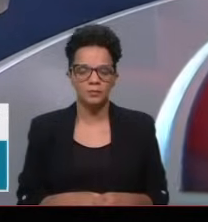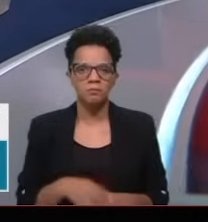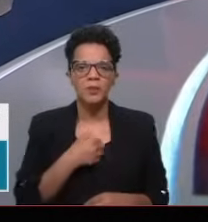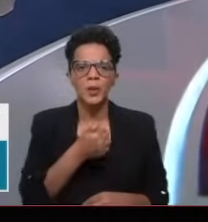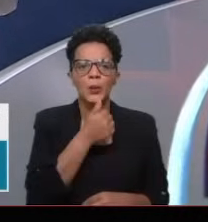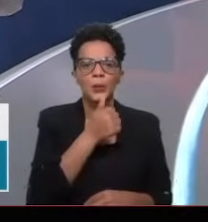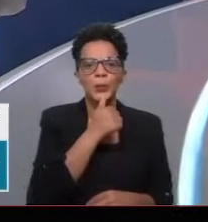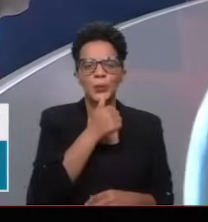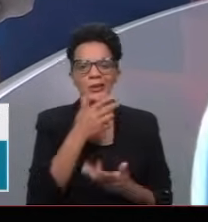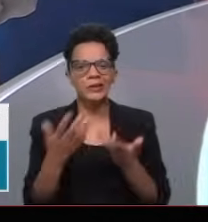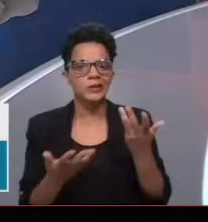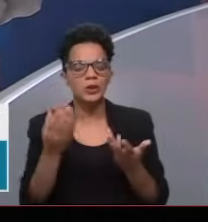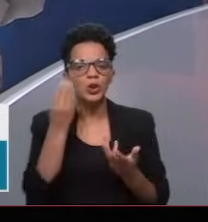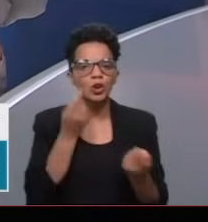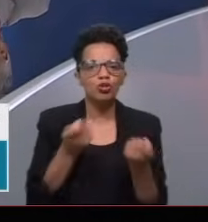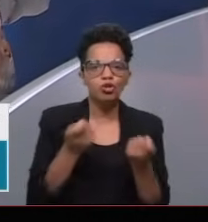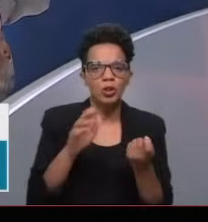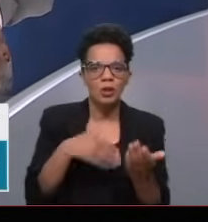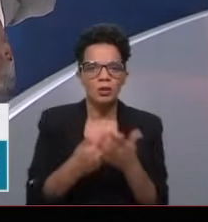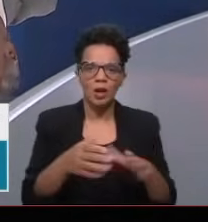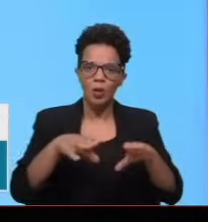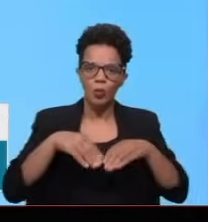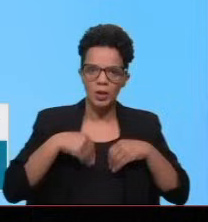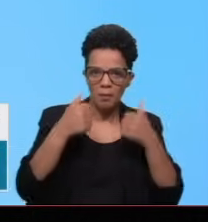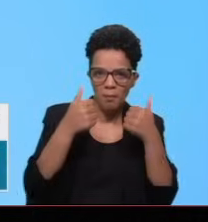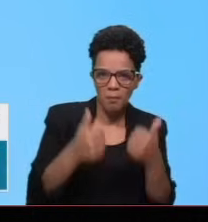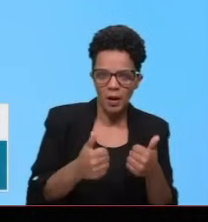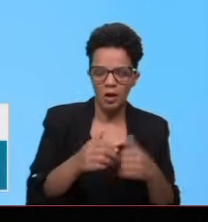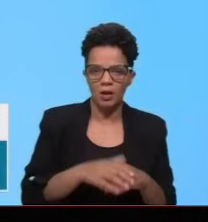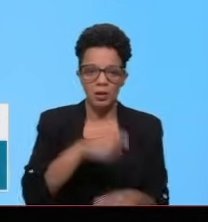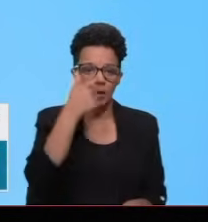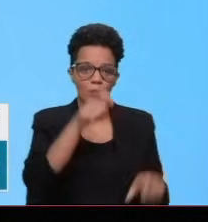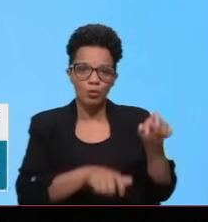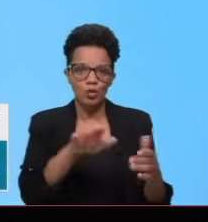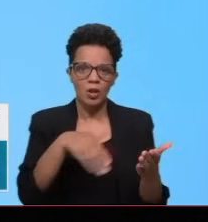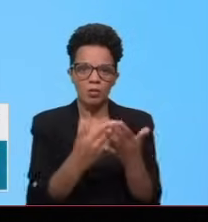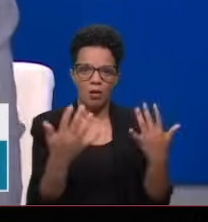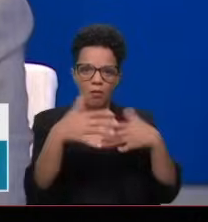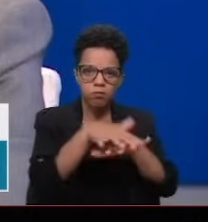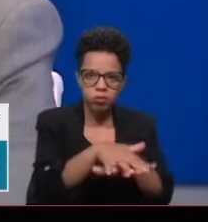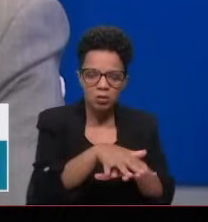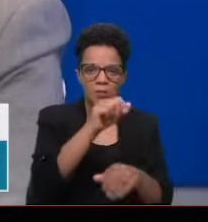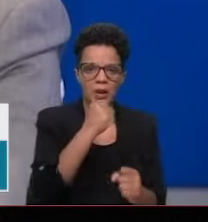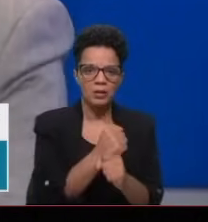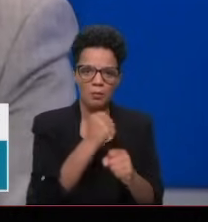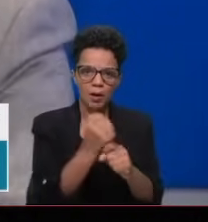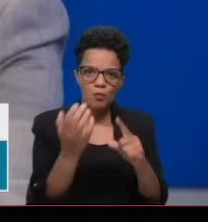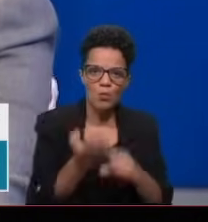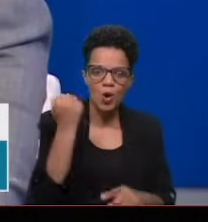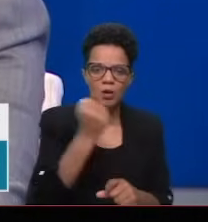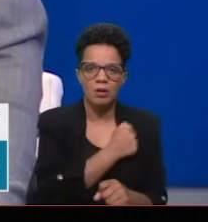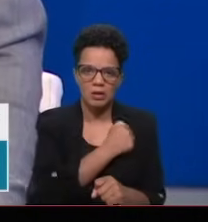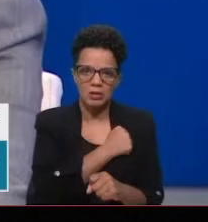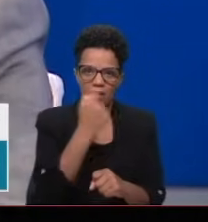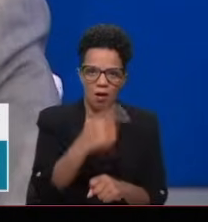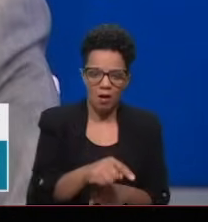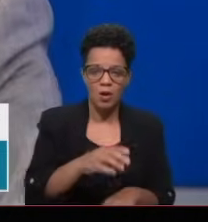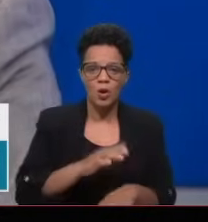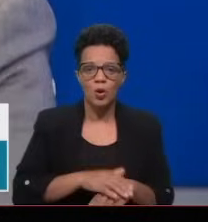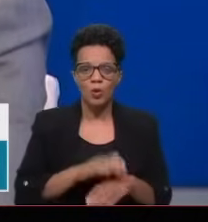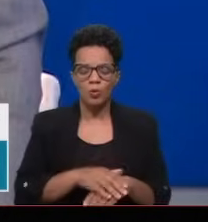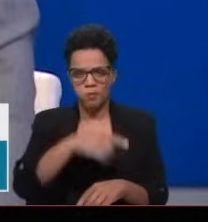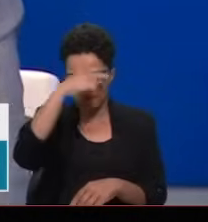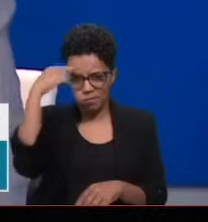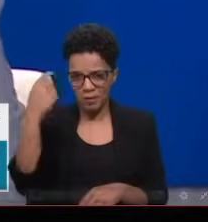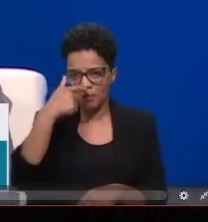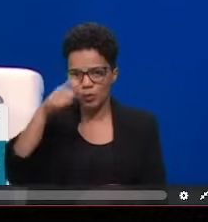faz como é que se gera para se acolher devidamente para se conseguir que estas pessoas se integrem tenham trabalho tenham uma habitação quando tanto disso é difícil